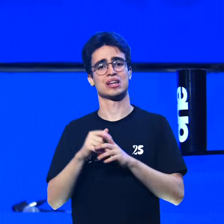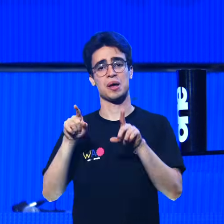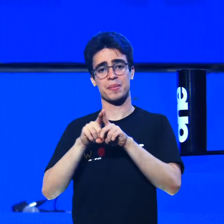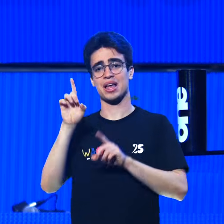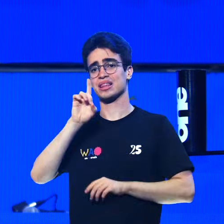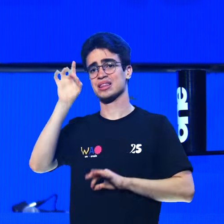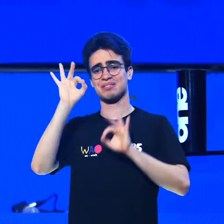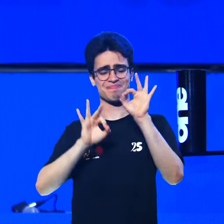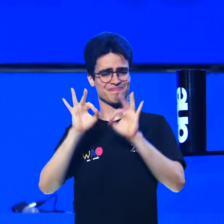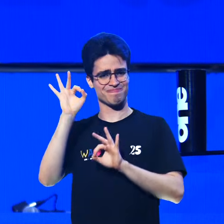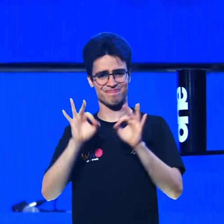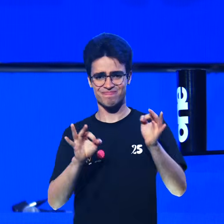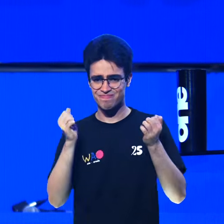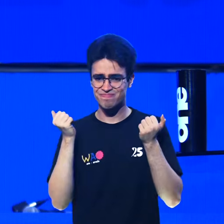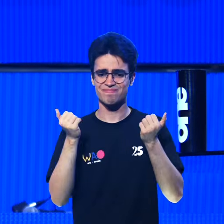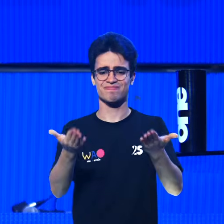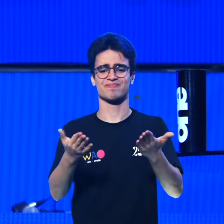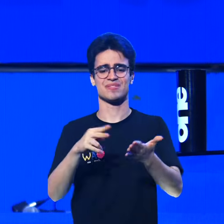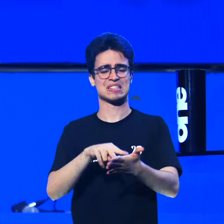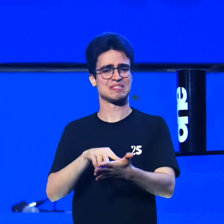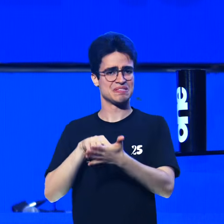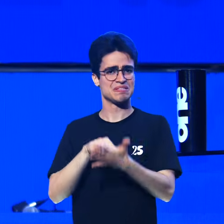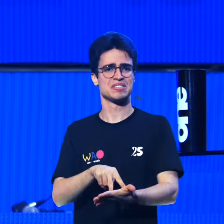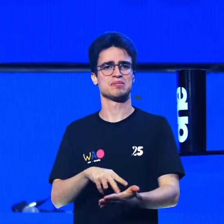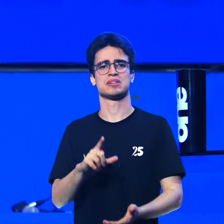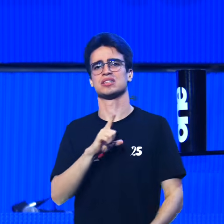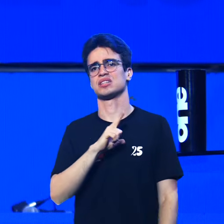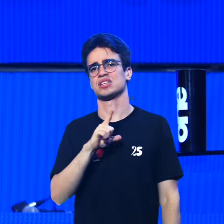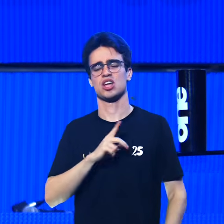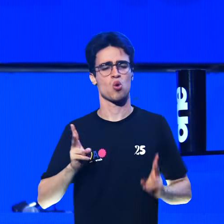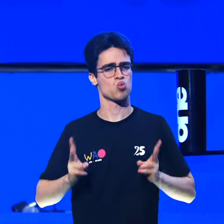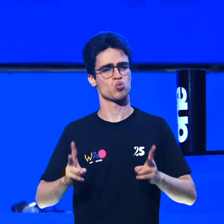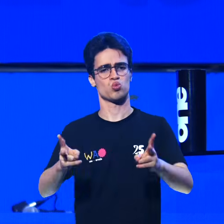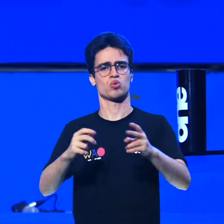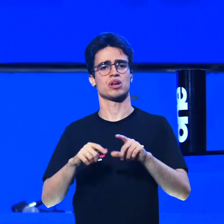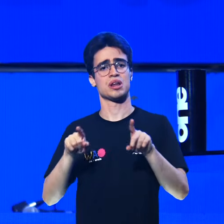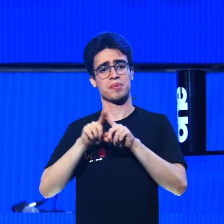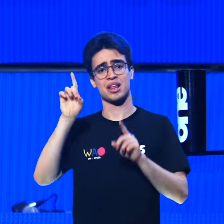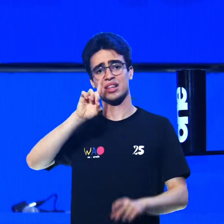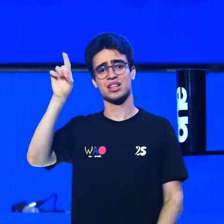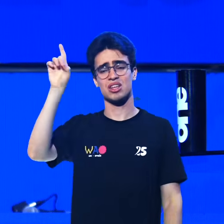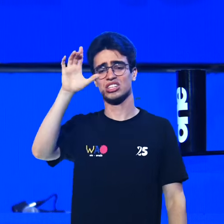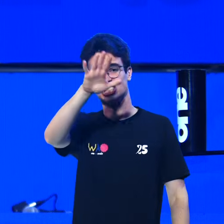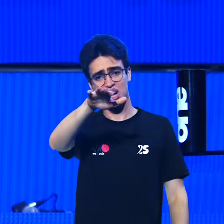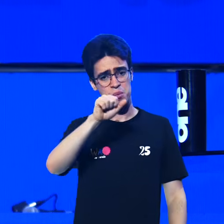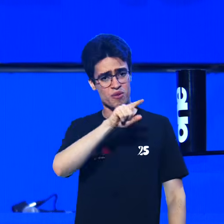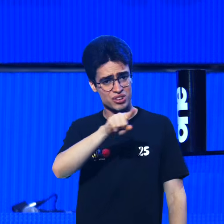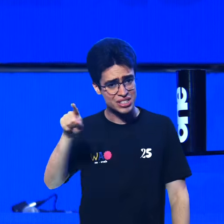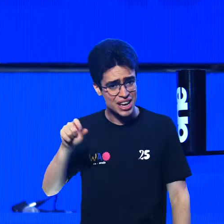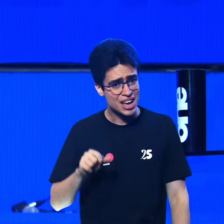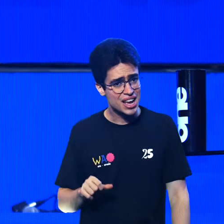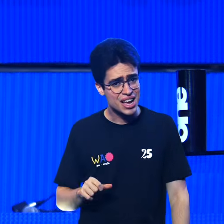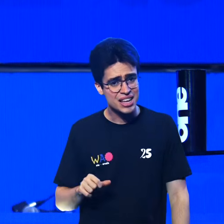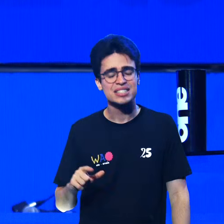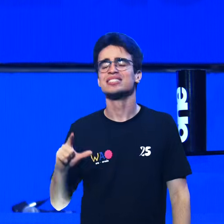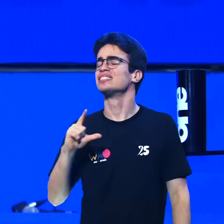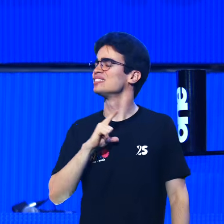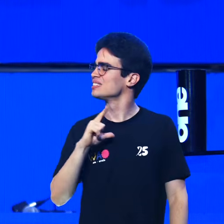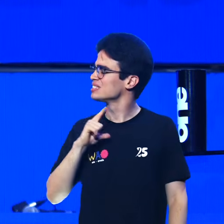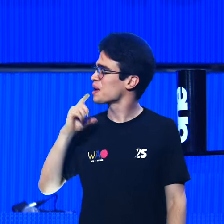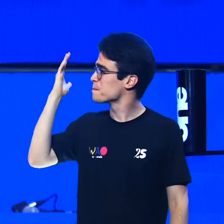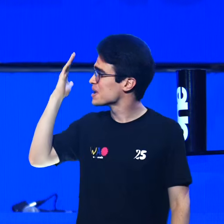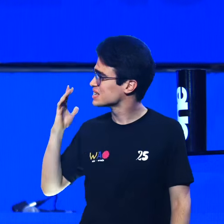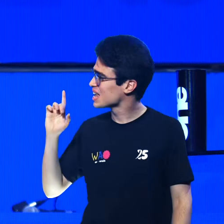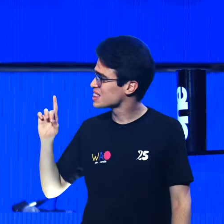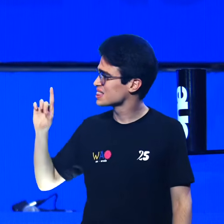Deus para a sua vida continua firme, e tudo que Ele te chamou para fazer ainda está diante